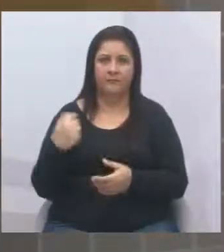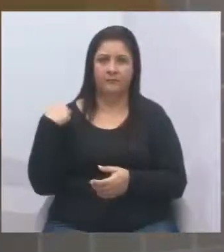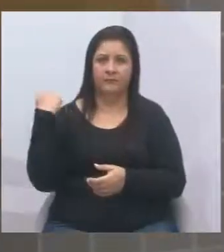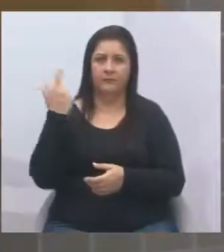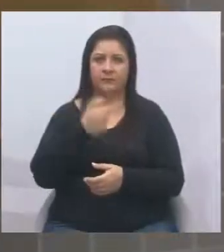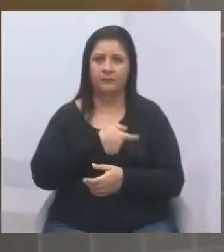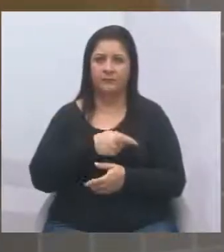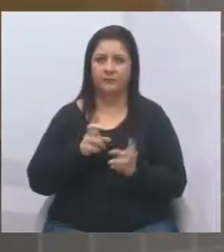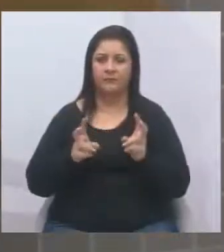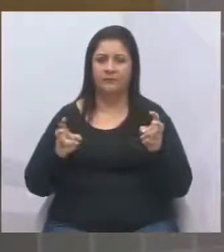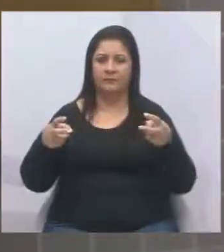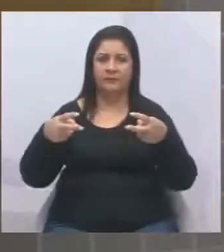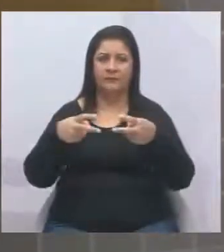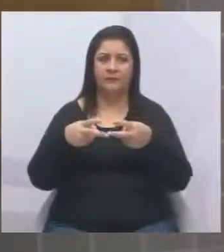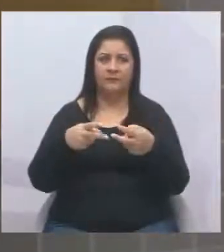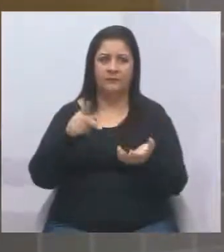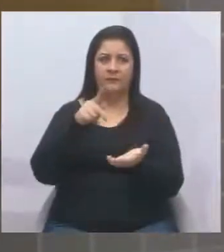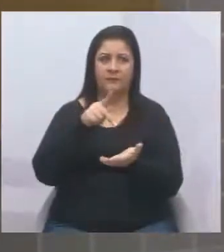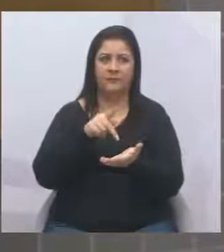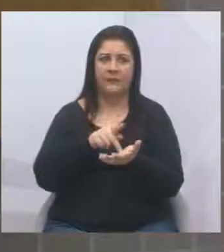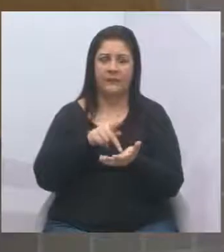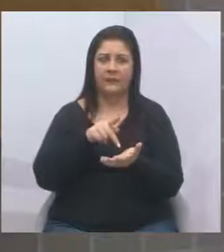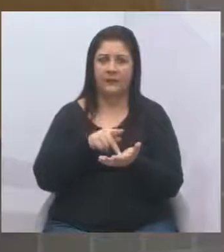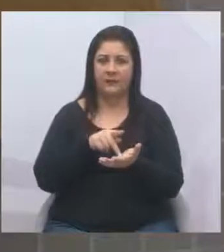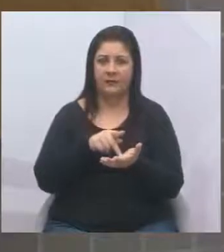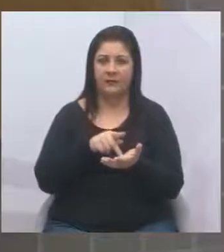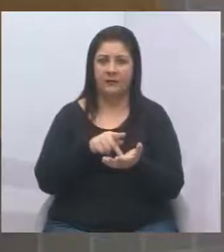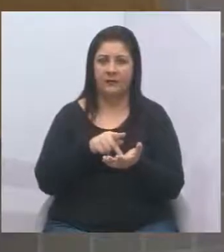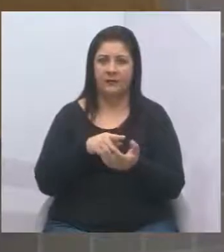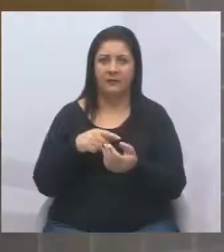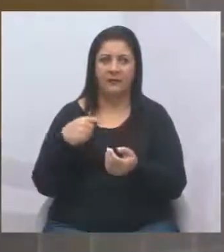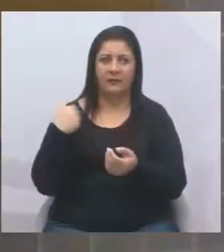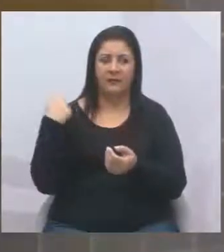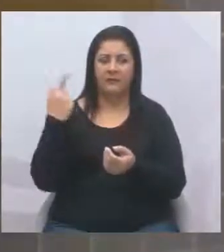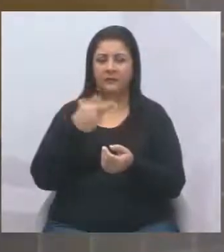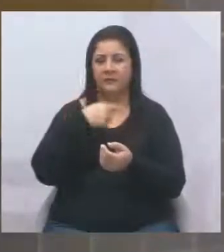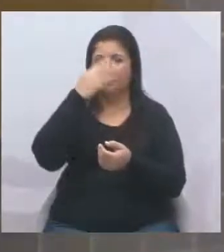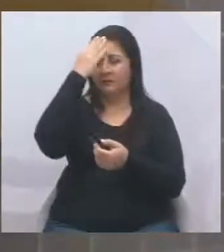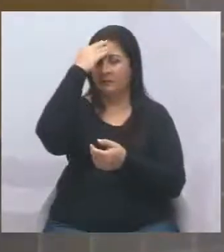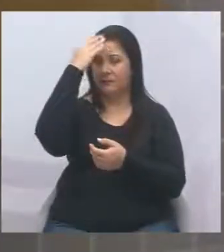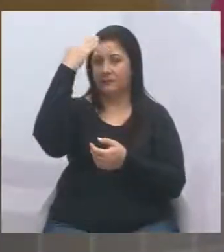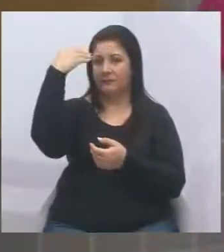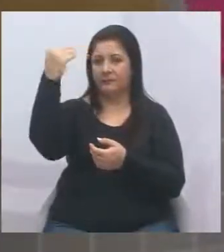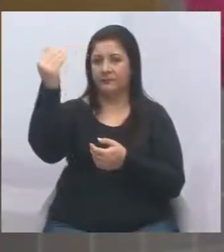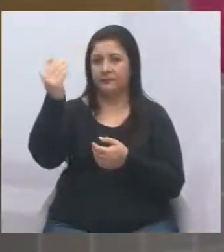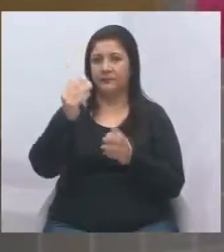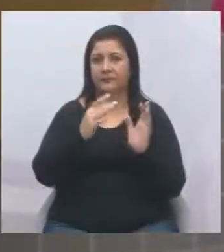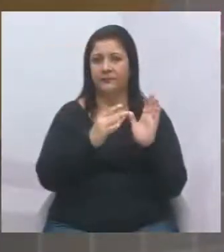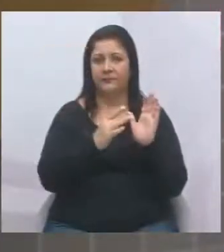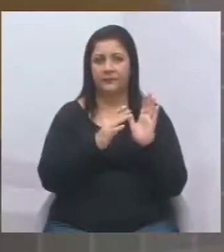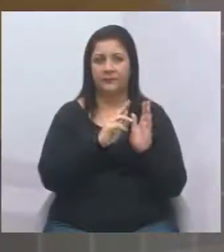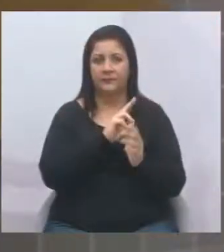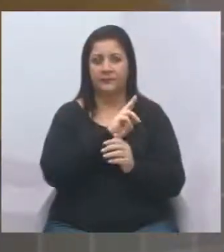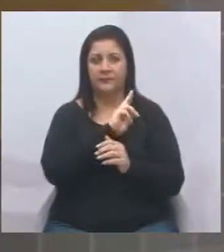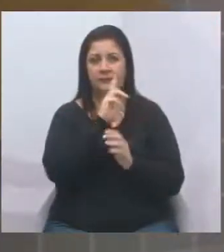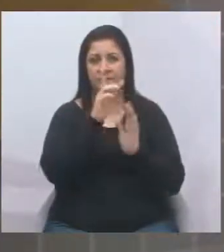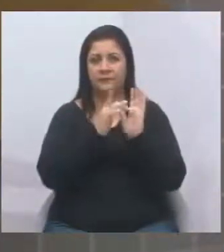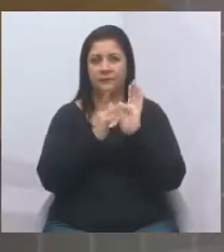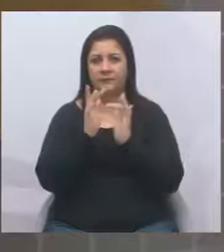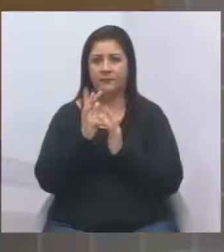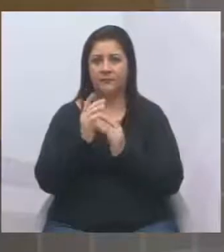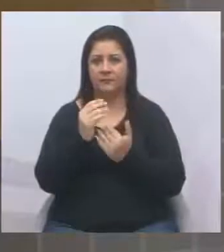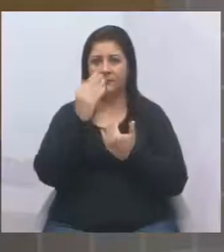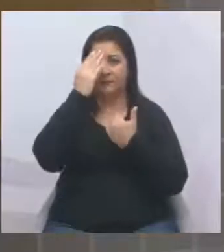casa sempre honrando a nossa palavra. Em nome de Deus, em nome de Jesus, eu agradeço mais um dia